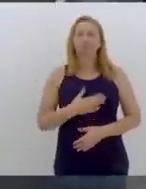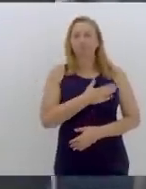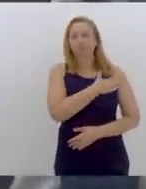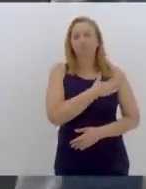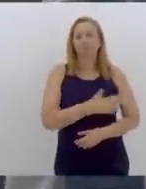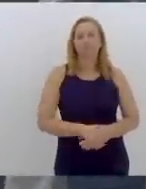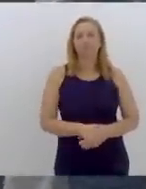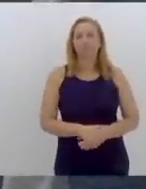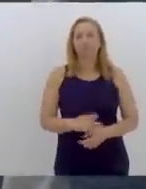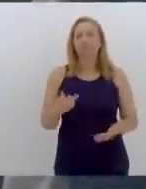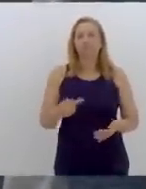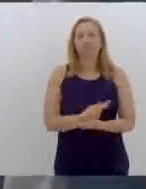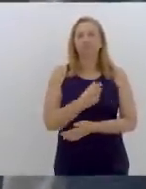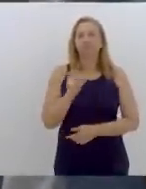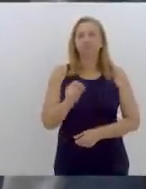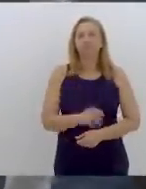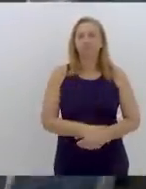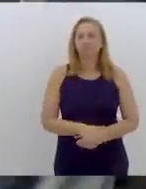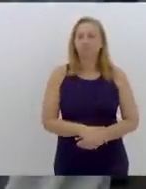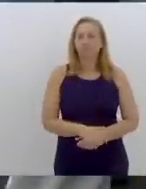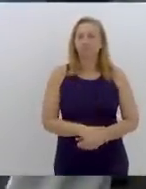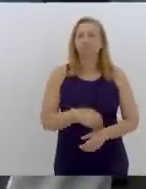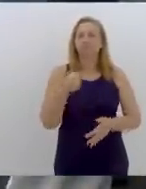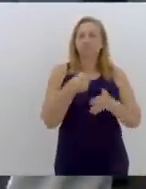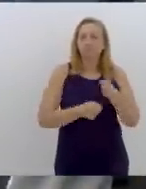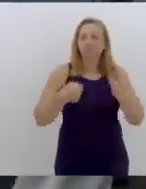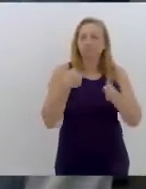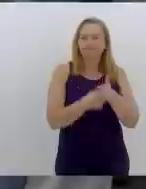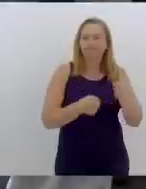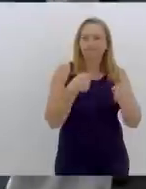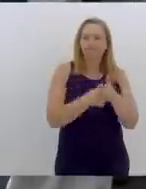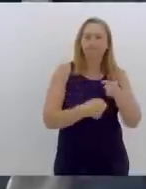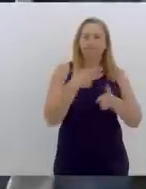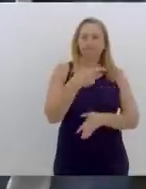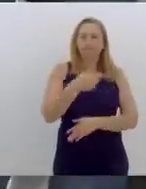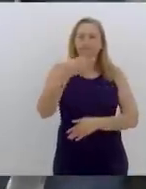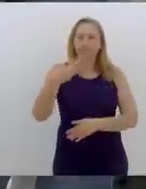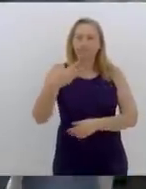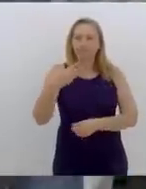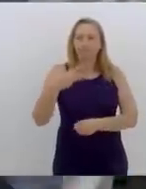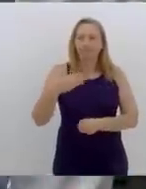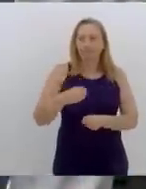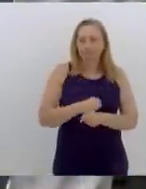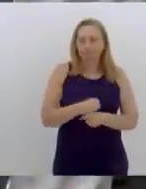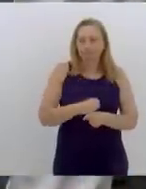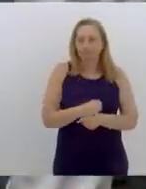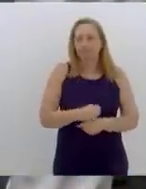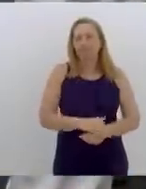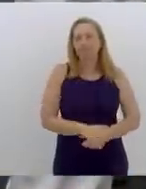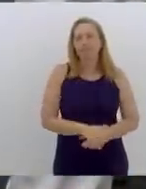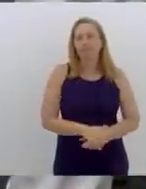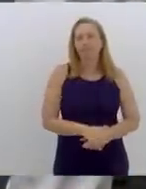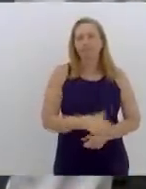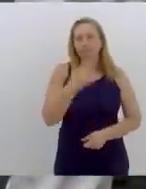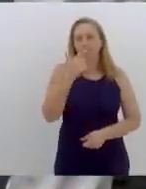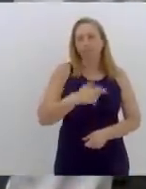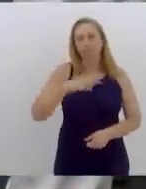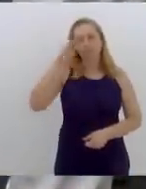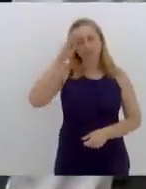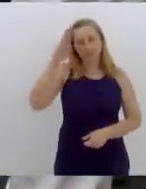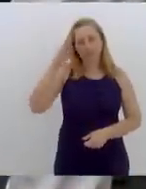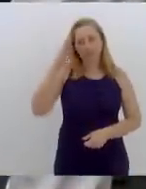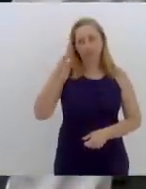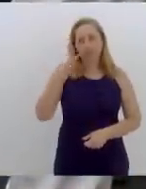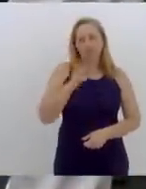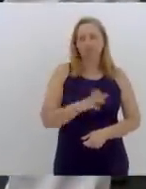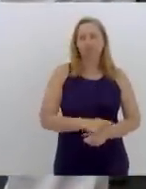e o que que acontece eu venho lutando há 23 anos eu sou soldado da